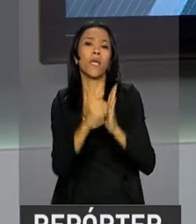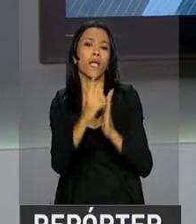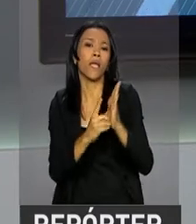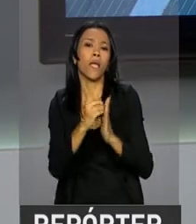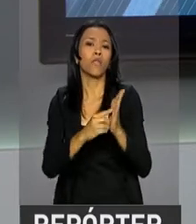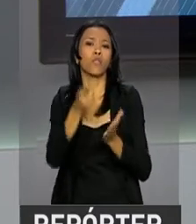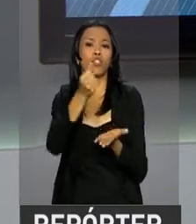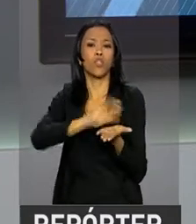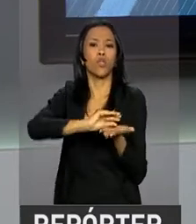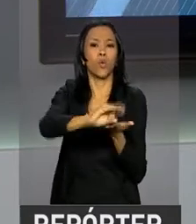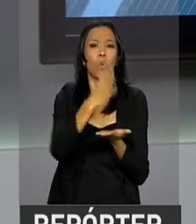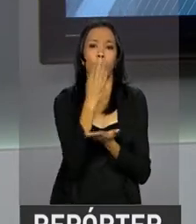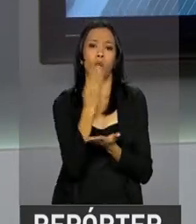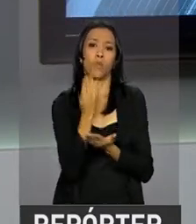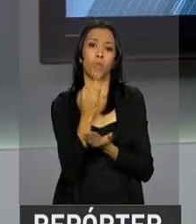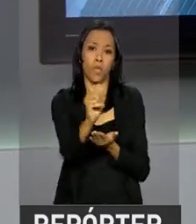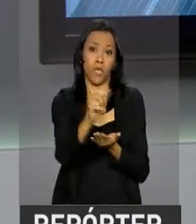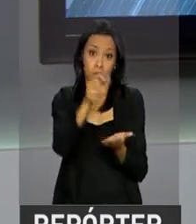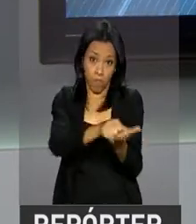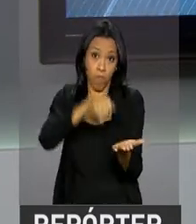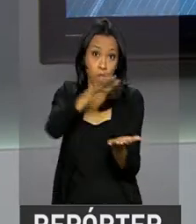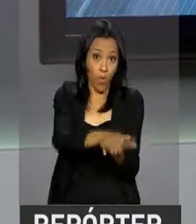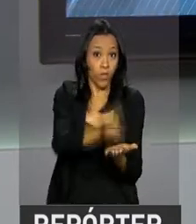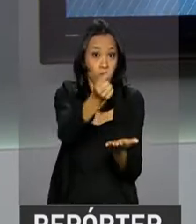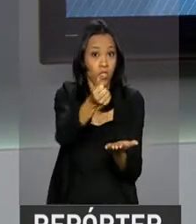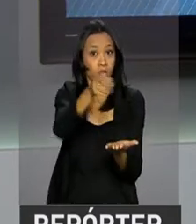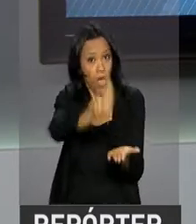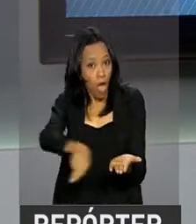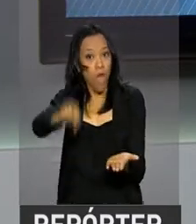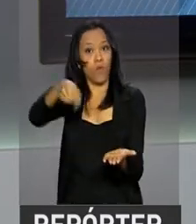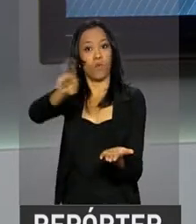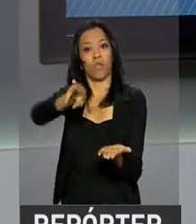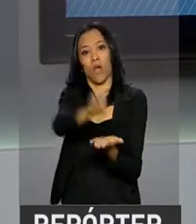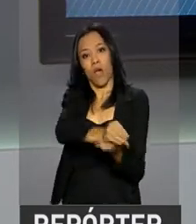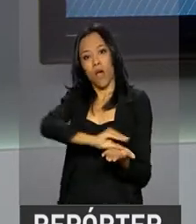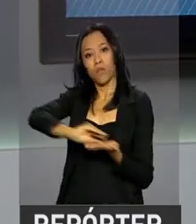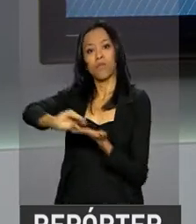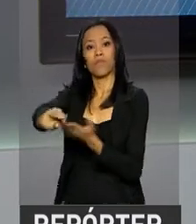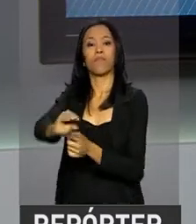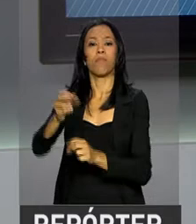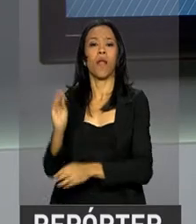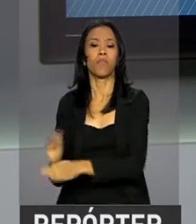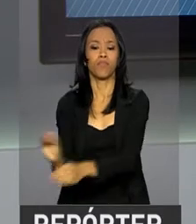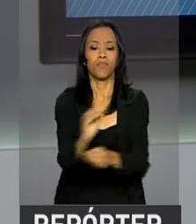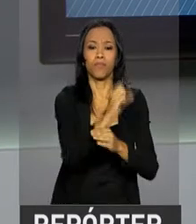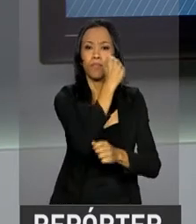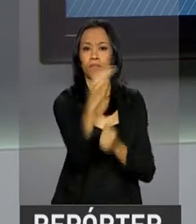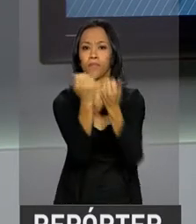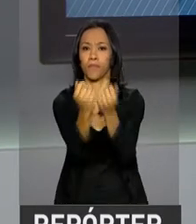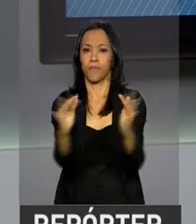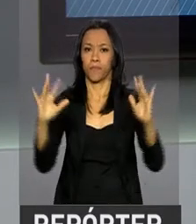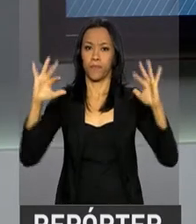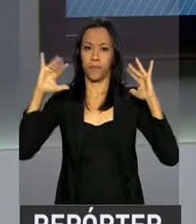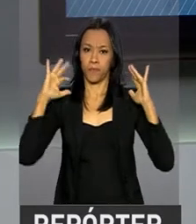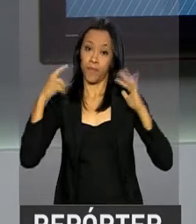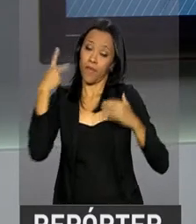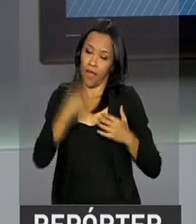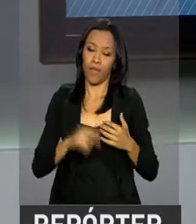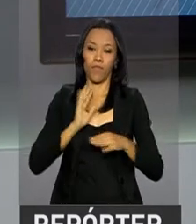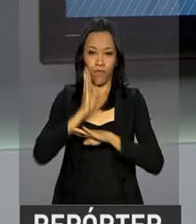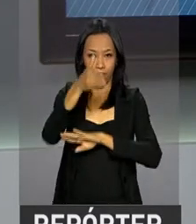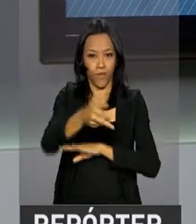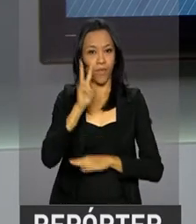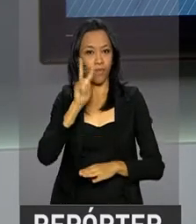em multas e investimentos ambientais o anúncio foi durante viagem ao mato grosso do sul a equipe da nbr acompanhou o